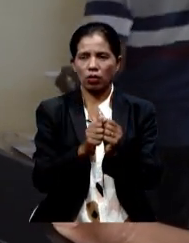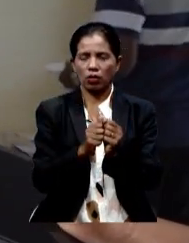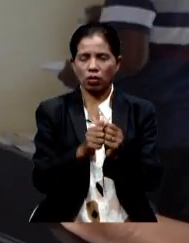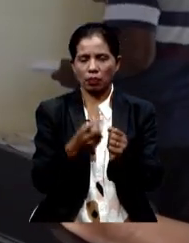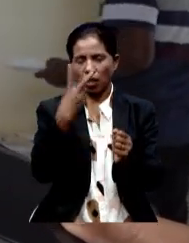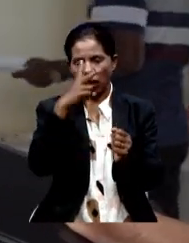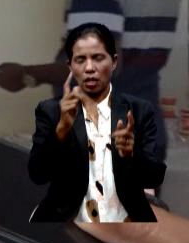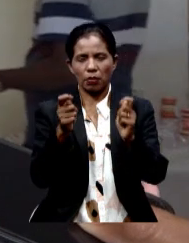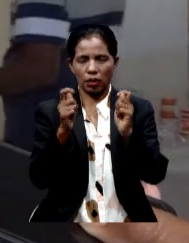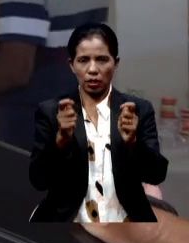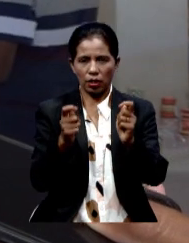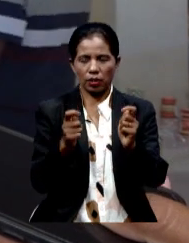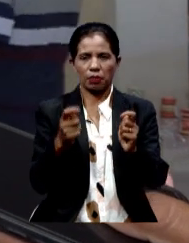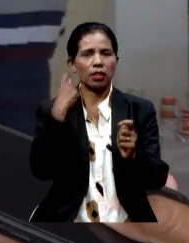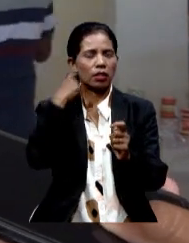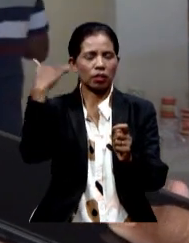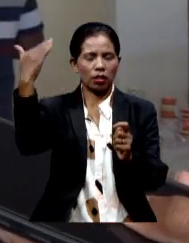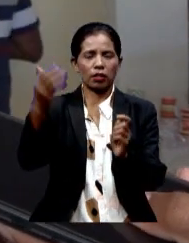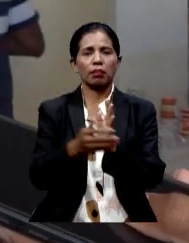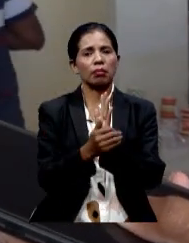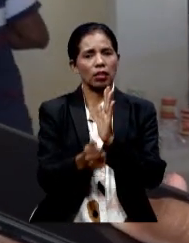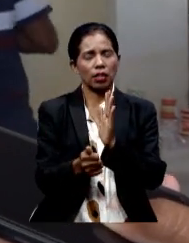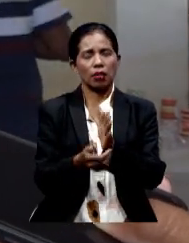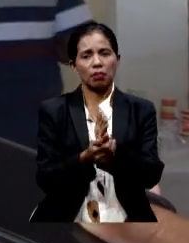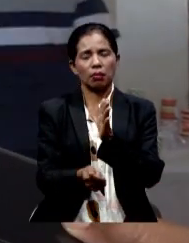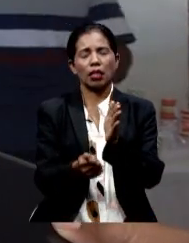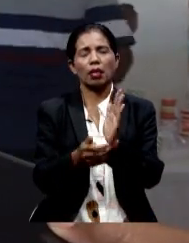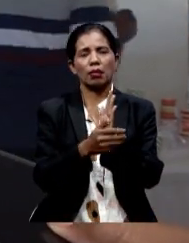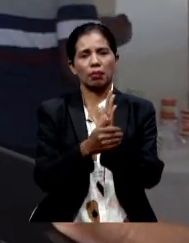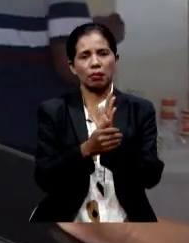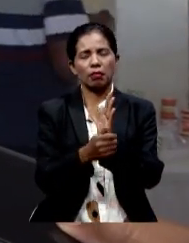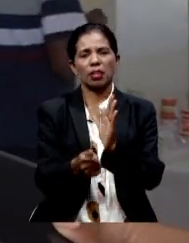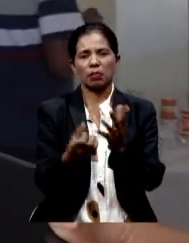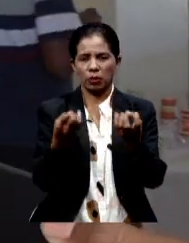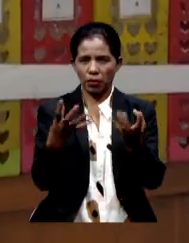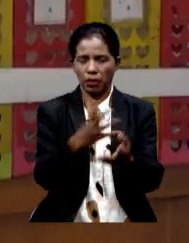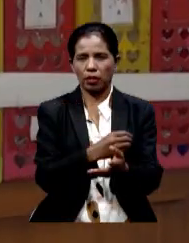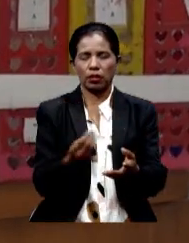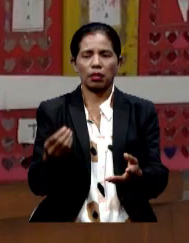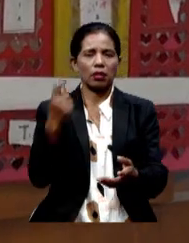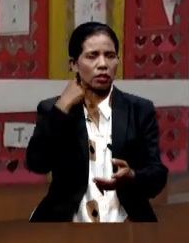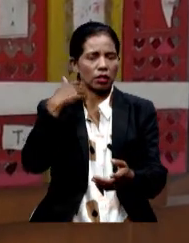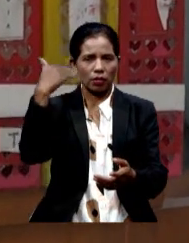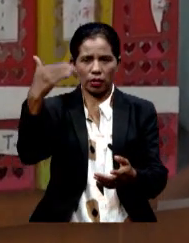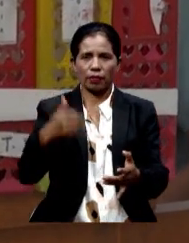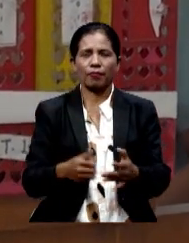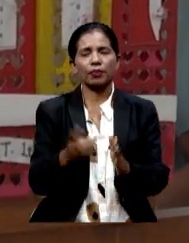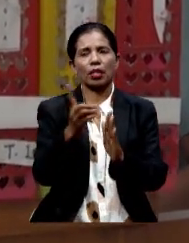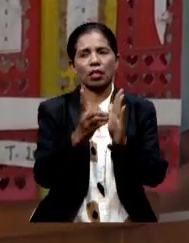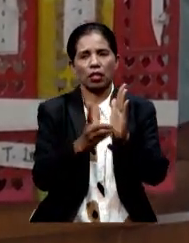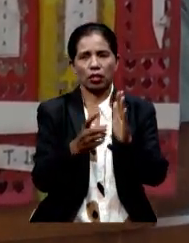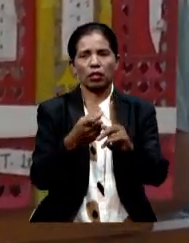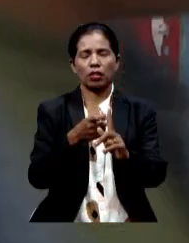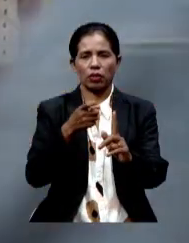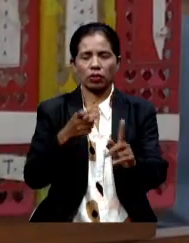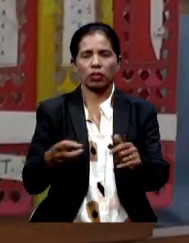koko colesterol as nemos barak sirene be makahetan hipertensão o tensão as tuir dados o si centro